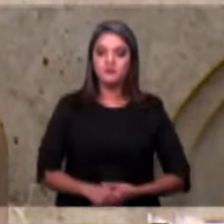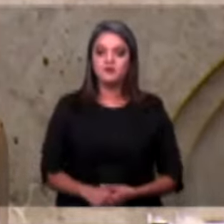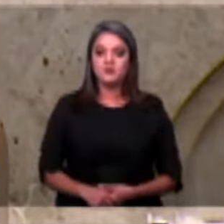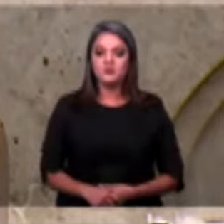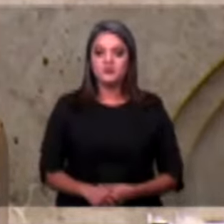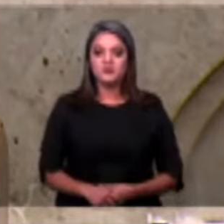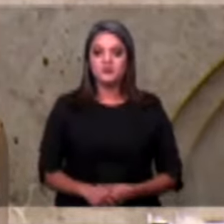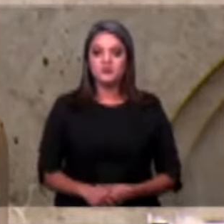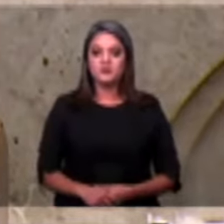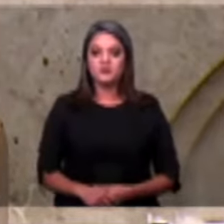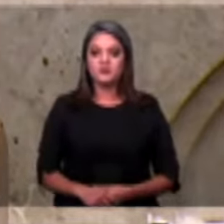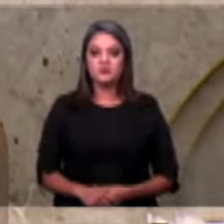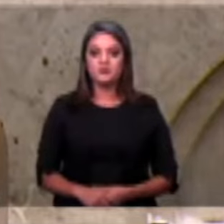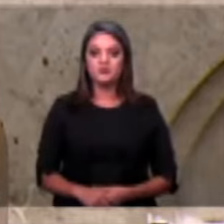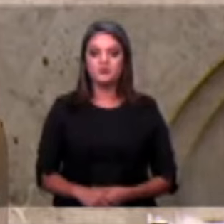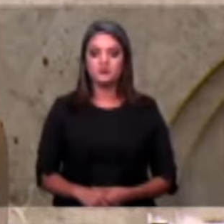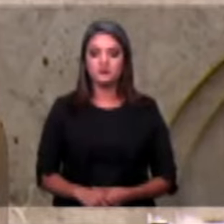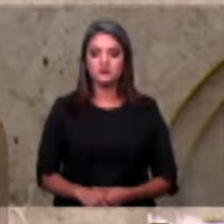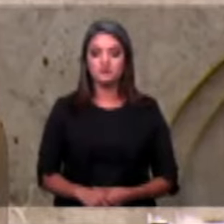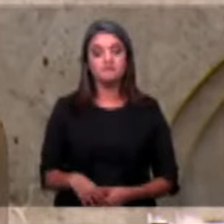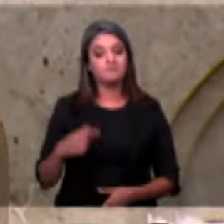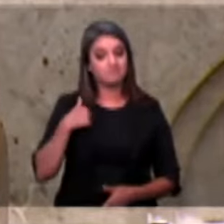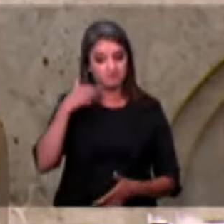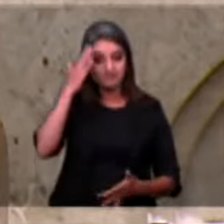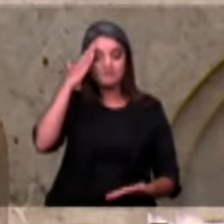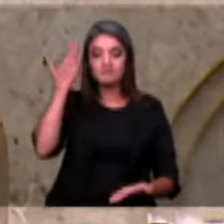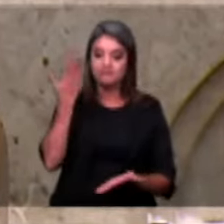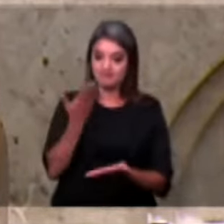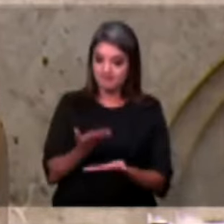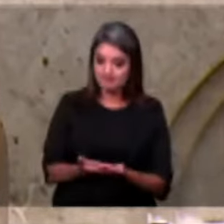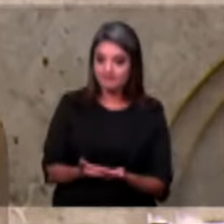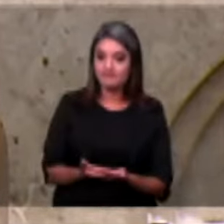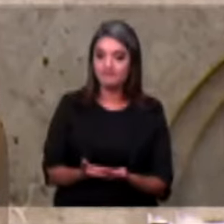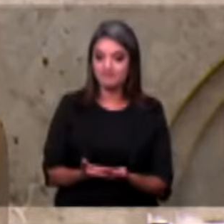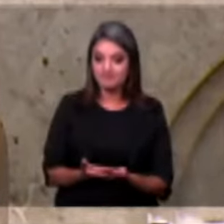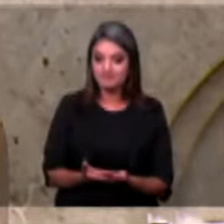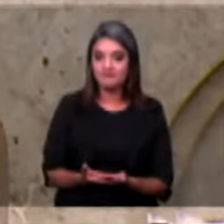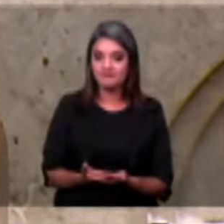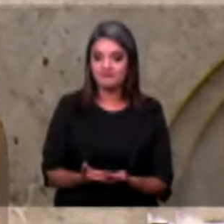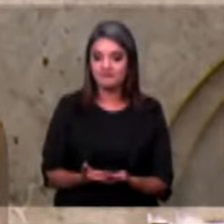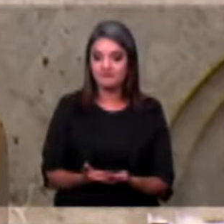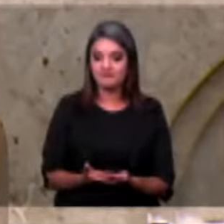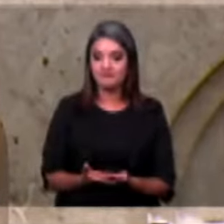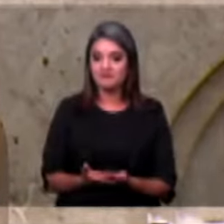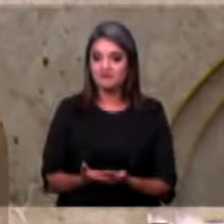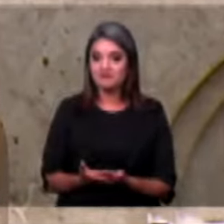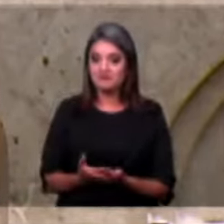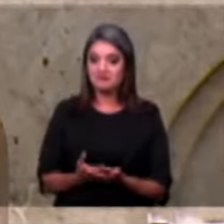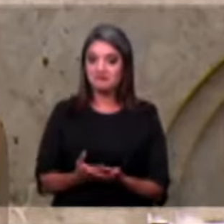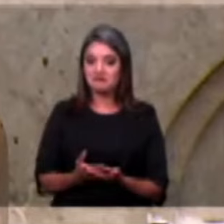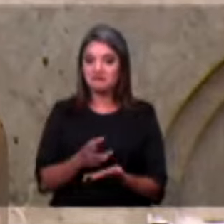Acredito, contudo, e é preciso que eu o diga mais uma vez, a